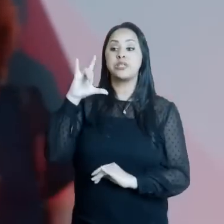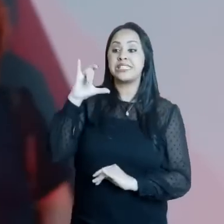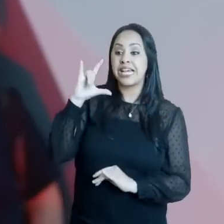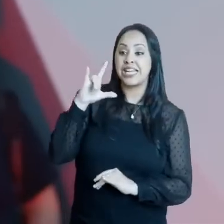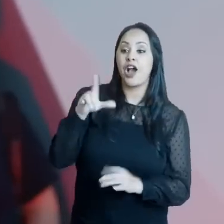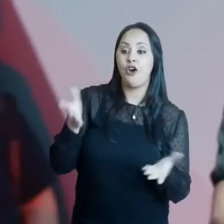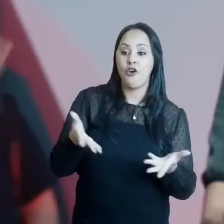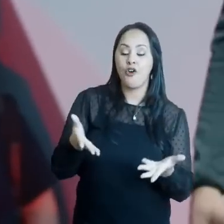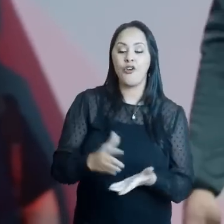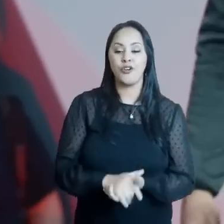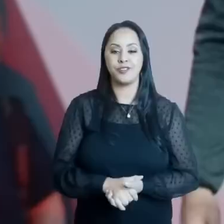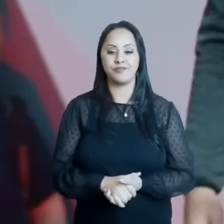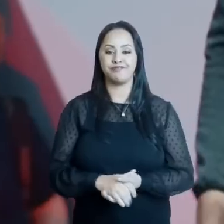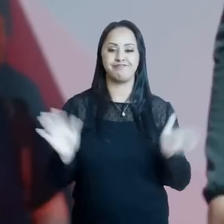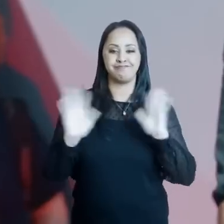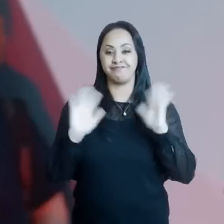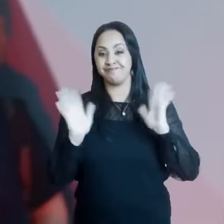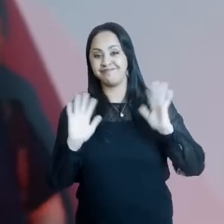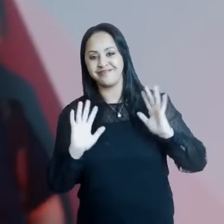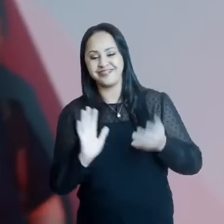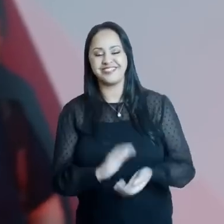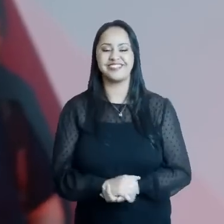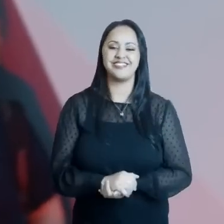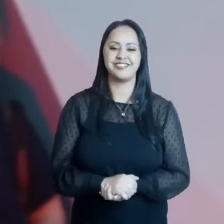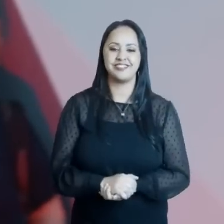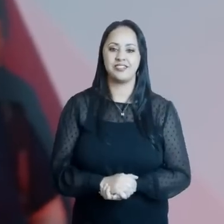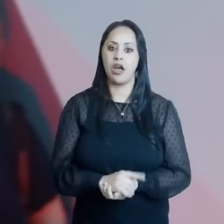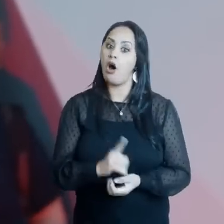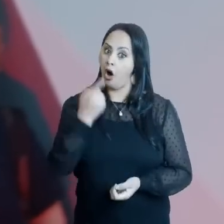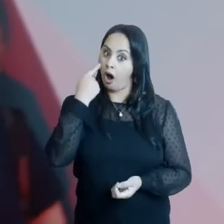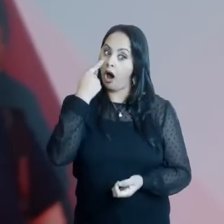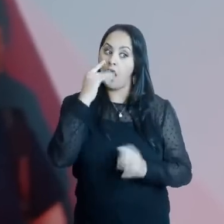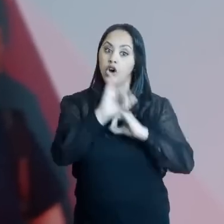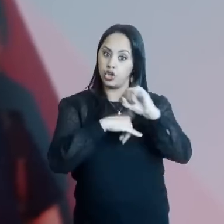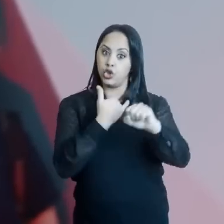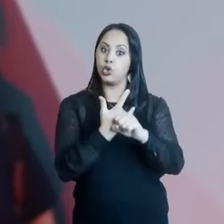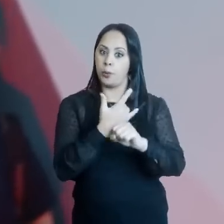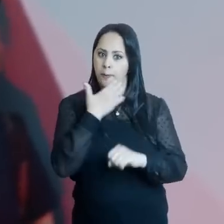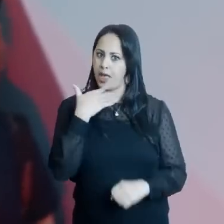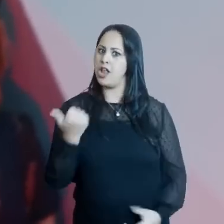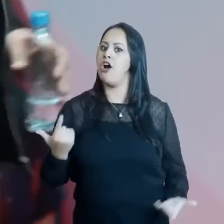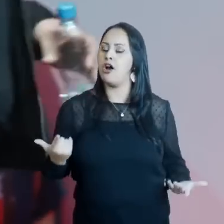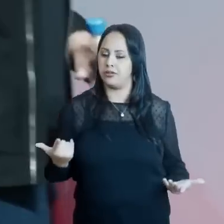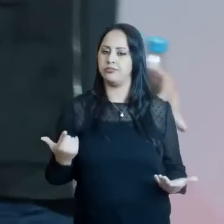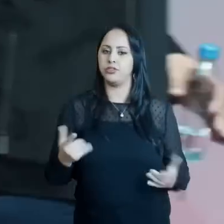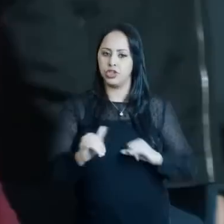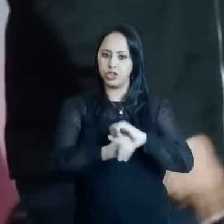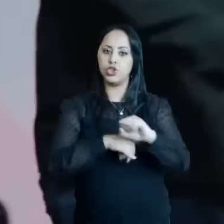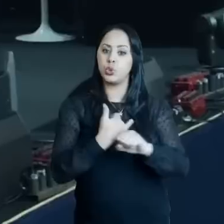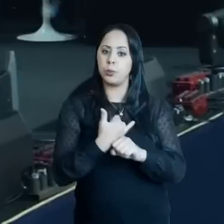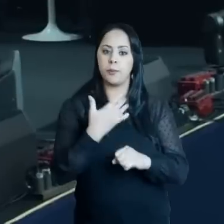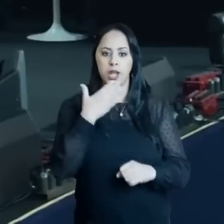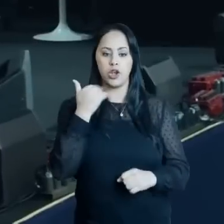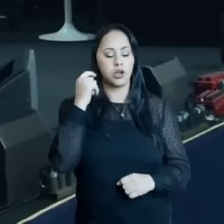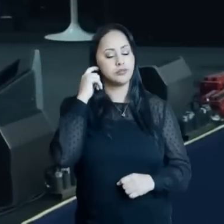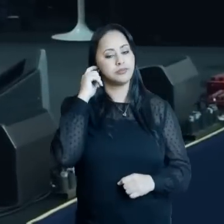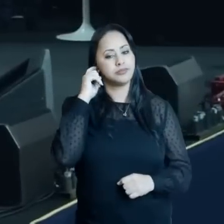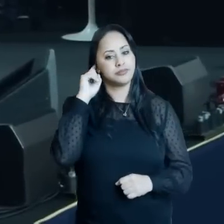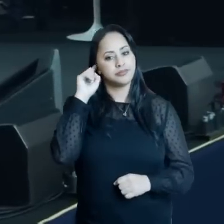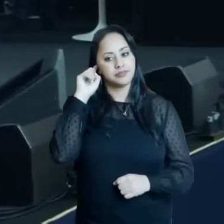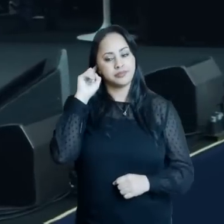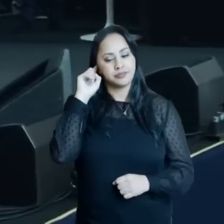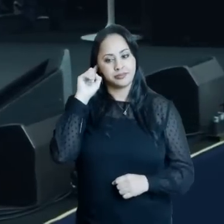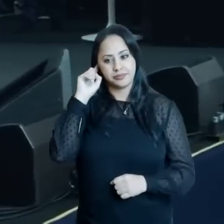tá aí também. Fala, galera do Instagram. Era pra galera do Instagram ver no YouTube, né? Porque a qualidade do YouTube tá extraordinária. Deixa eu ver quantas pessoas estão no Instagram. É porque a gente não